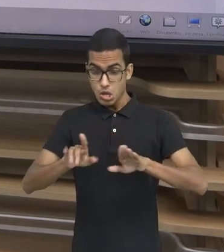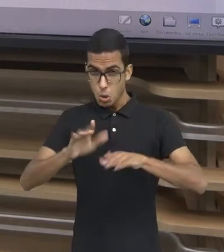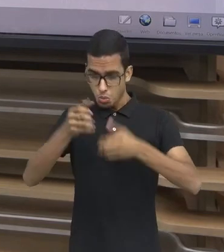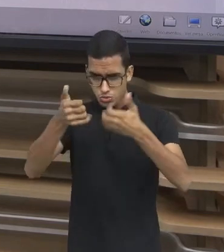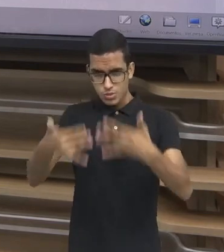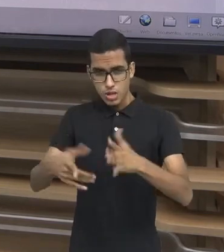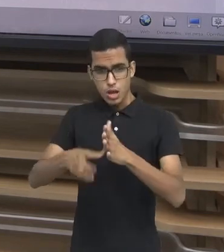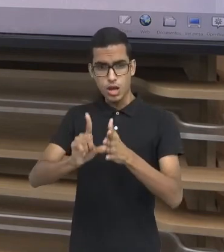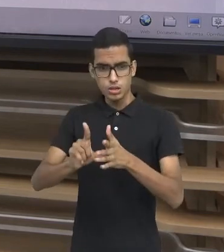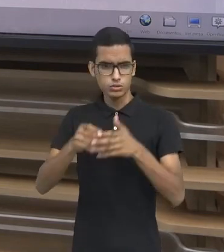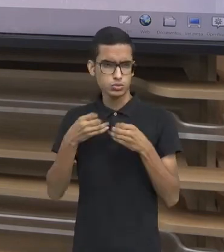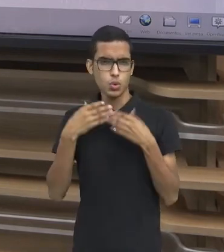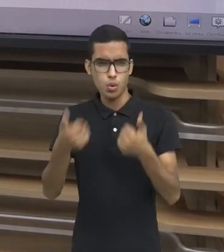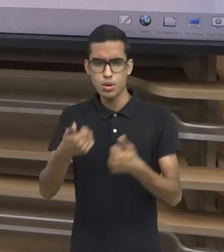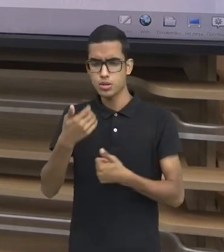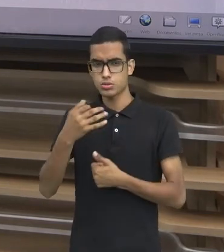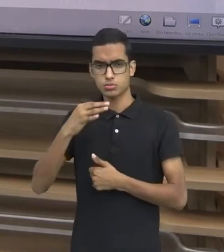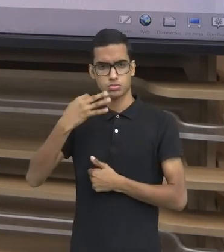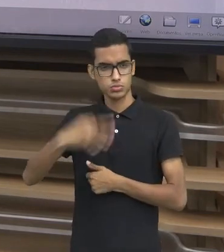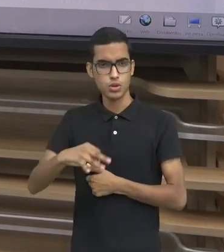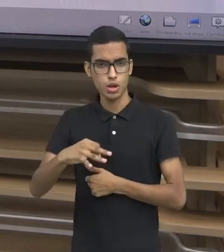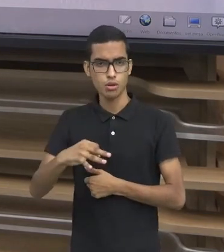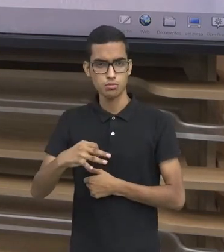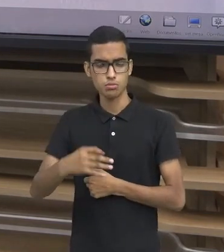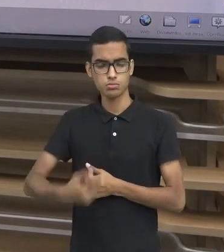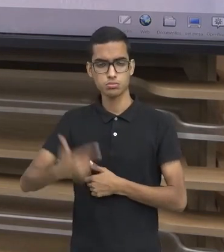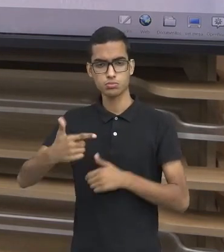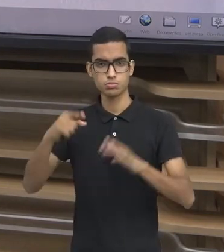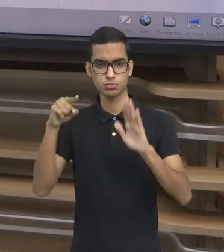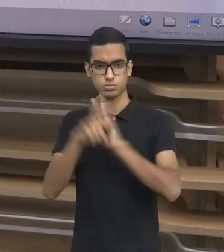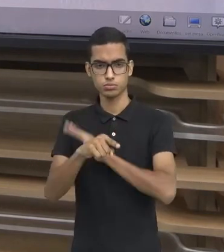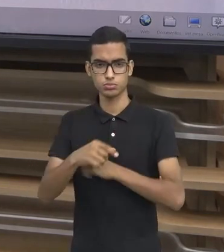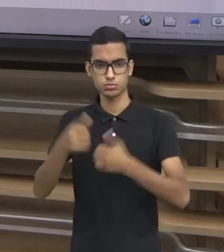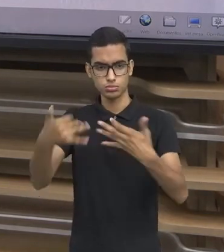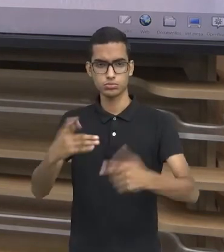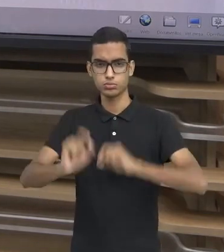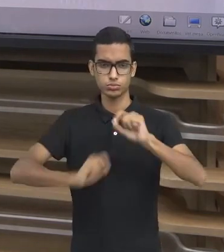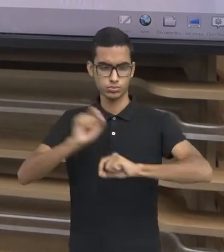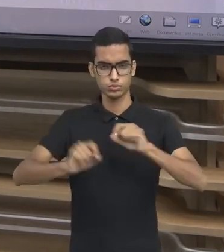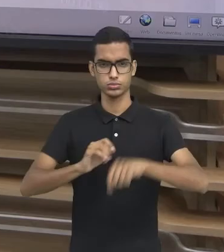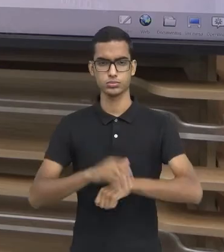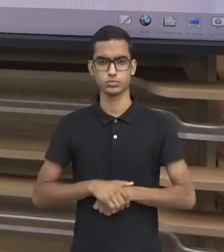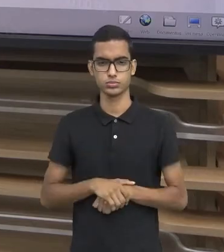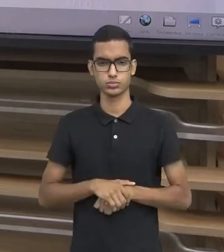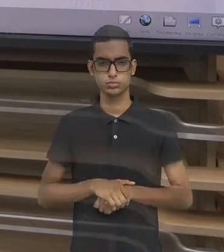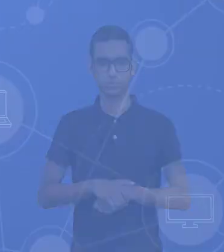tudo certo, Marcos. A gente vai para a segunda questão, que diz o seguinte: